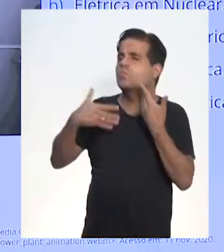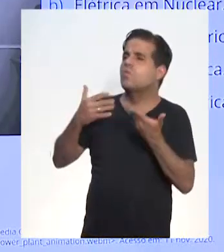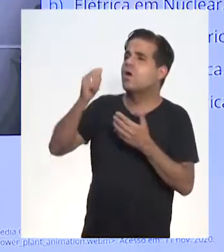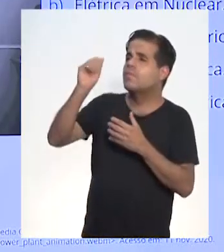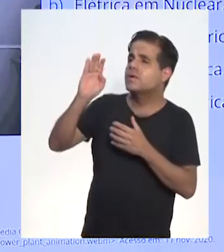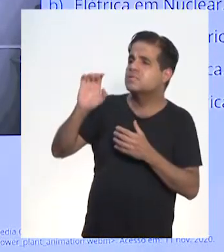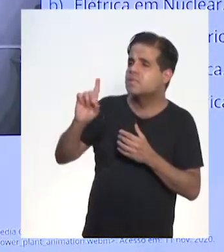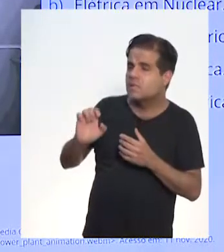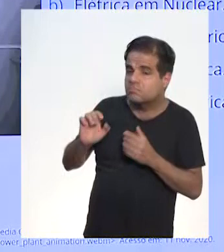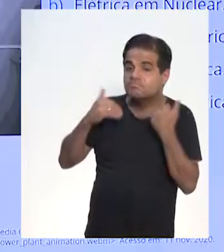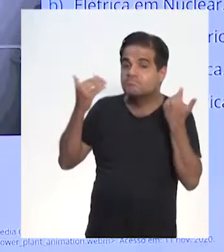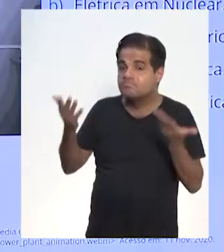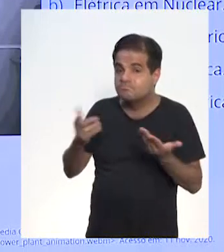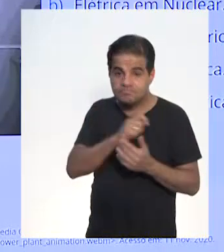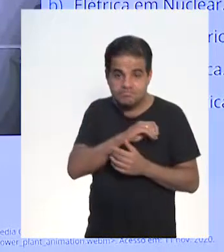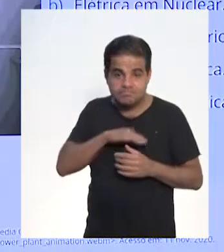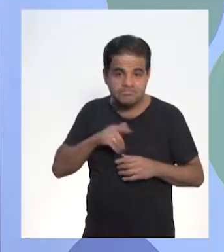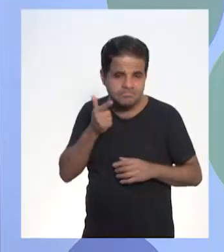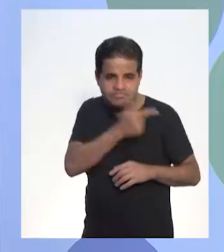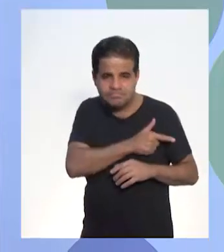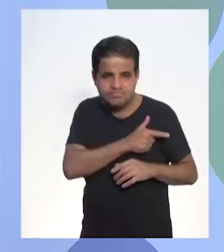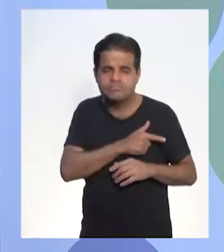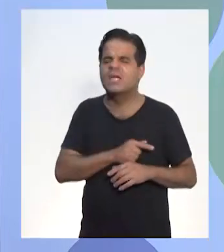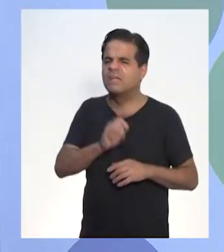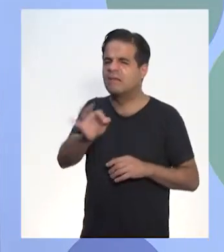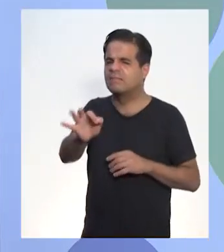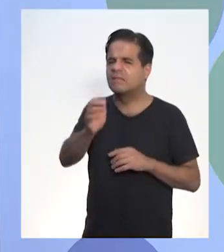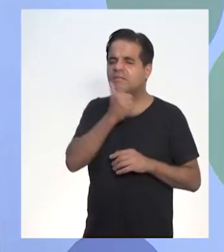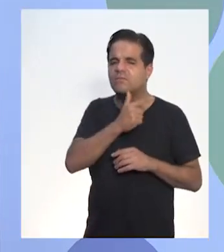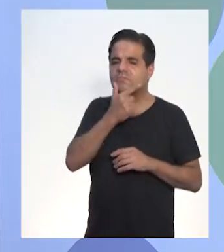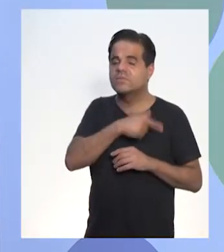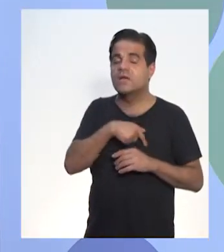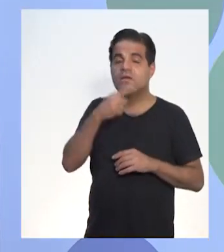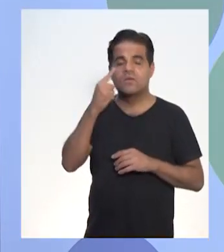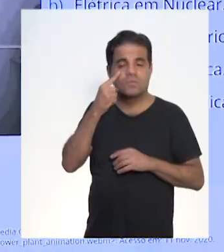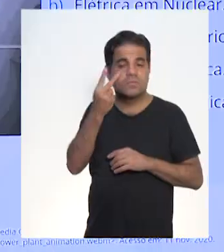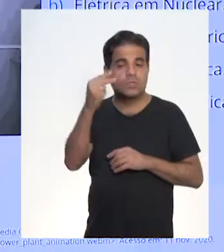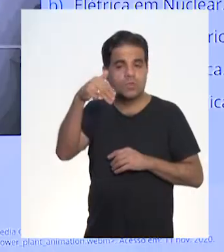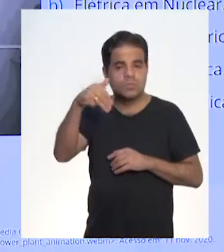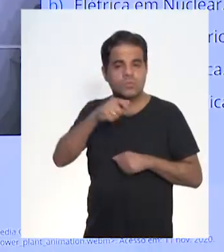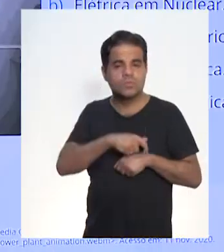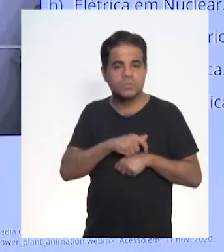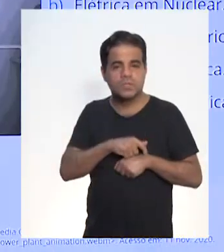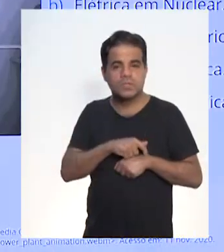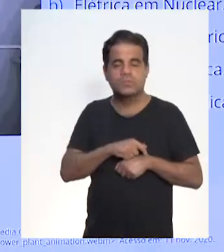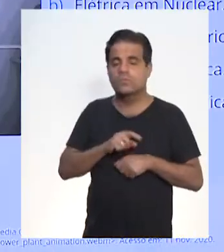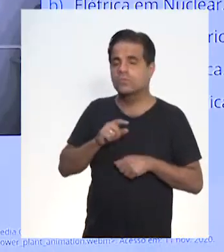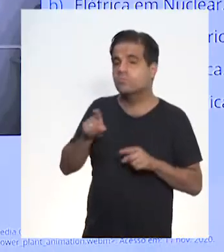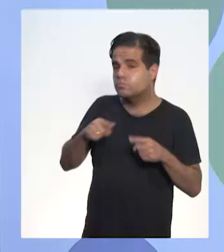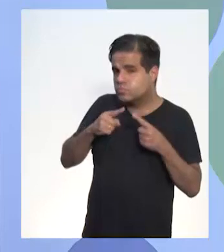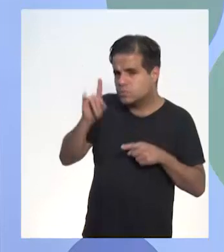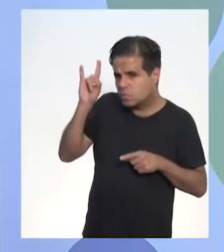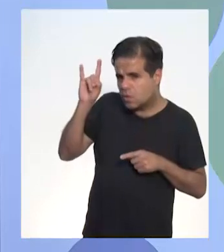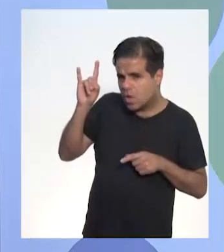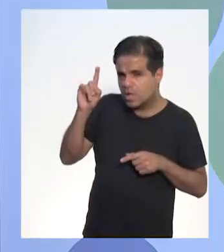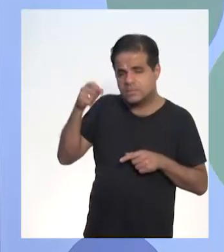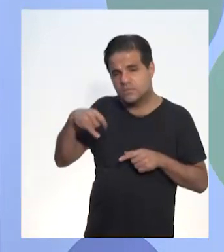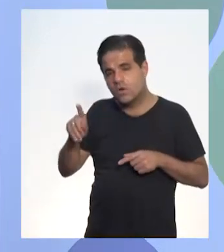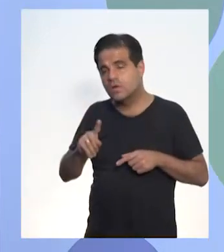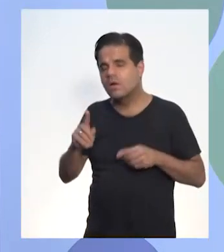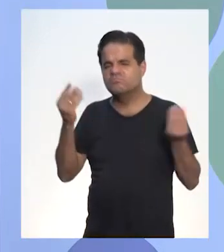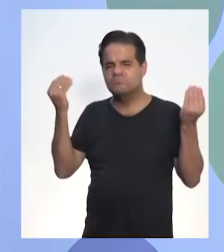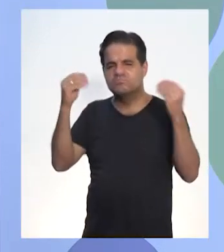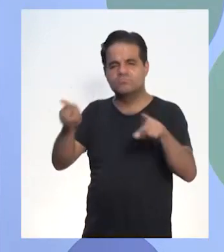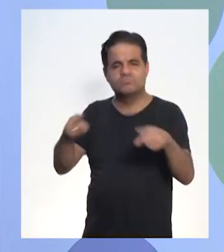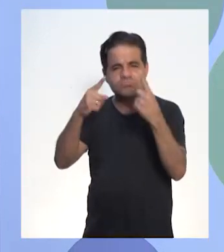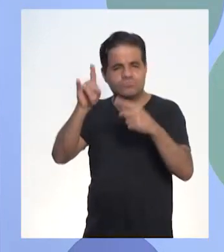adequada? Conseguem, com certeza. Então, isso aí, vamos lembrar aí. Vamos dar 2 minutinhos com rock ou sem rock, Giba? Põe um rock aí, 2 minutinhos. Põe um rock aí